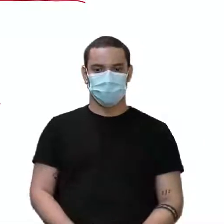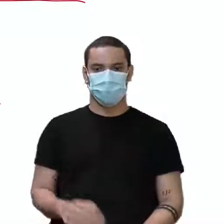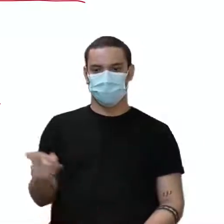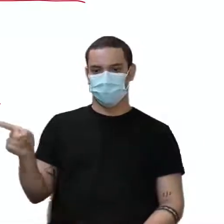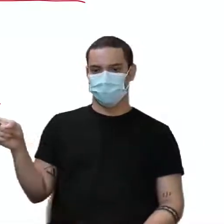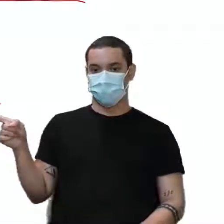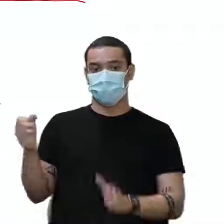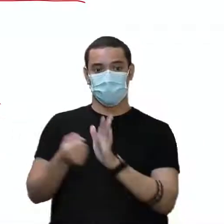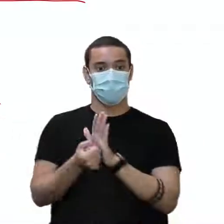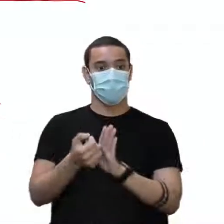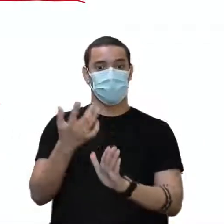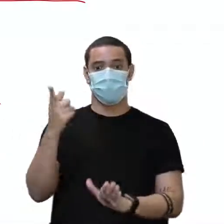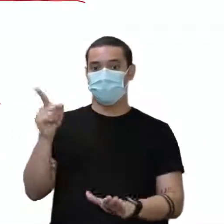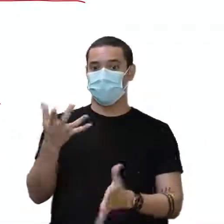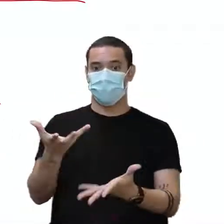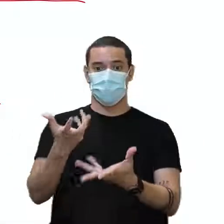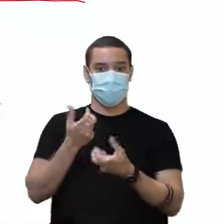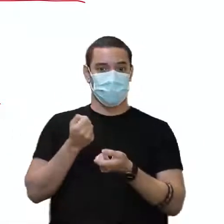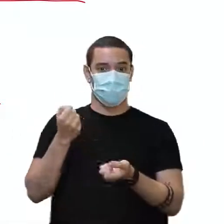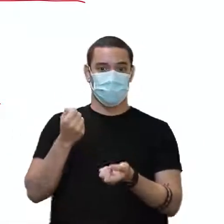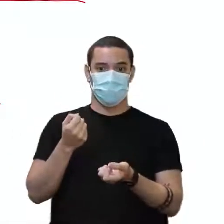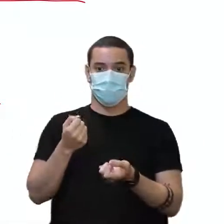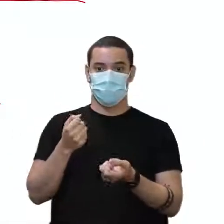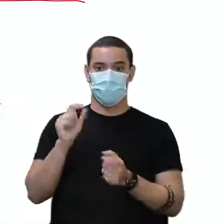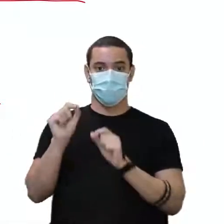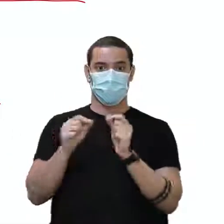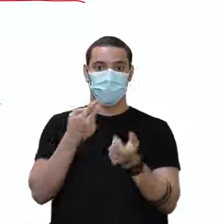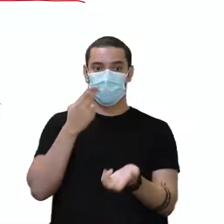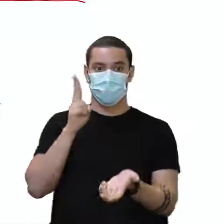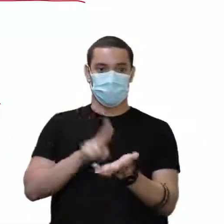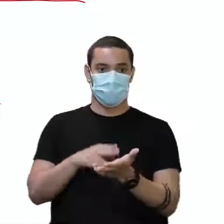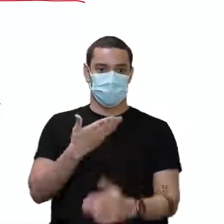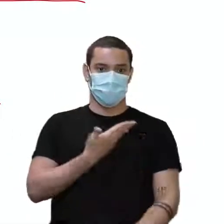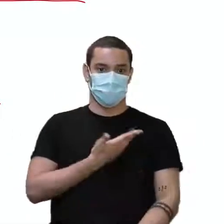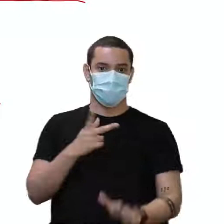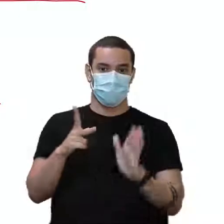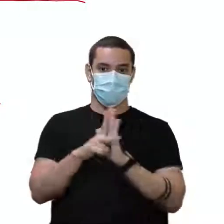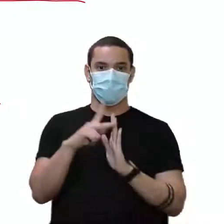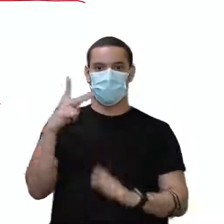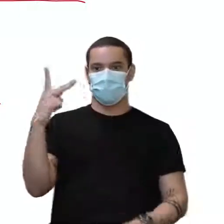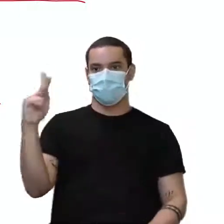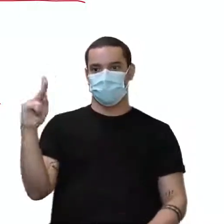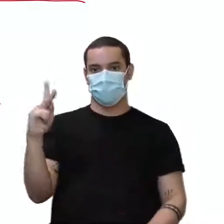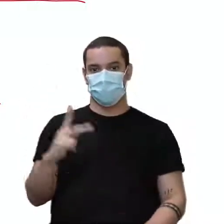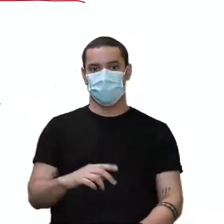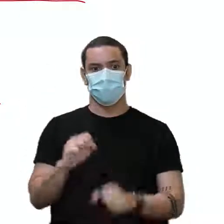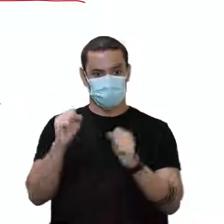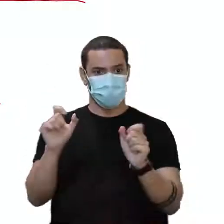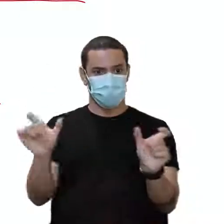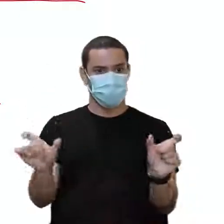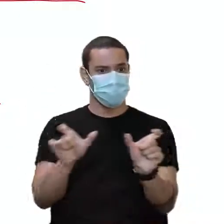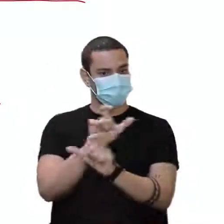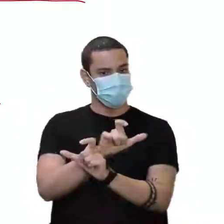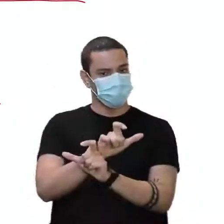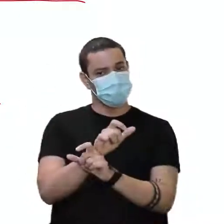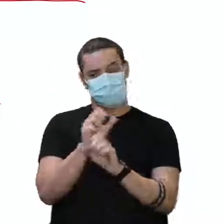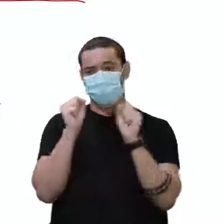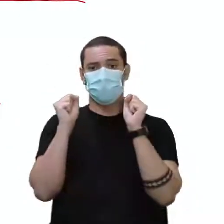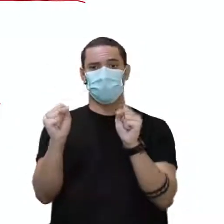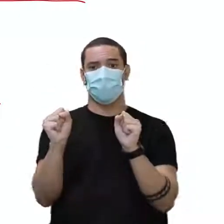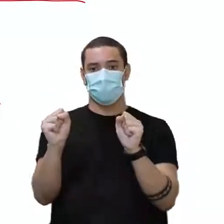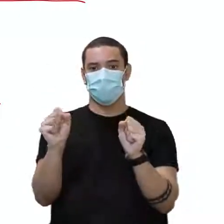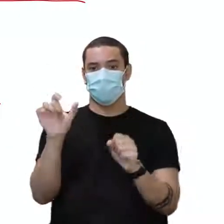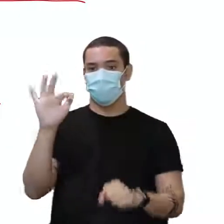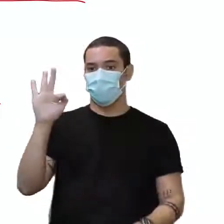recebe uma carta de seus amigos. Eu traduzi assim, colocando o 4 days lá na frente. Eu posso fazer isso? Pode. Você